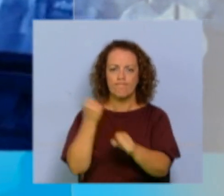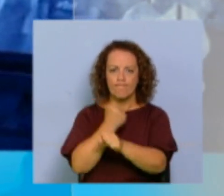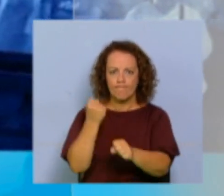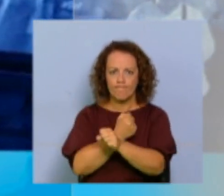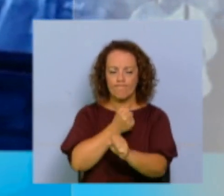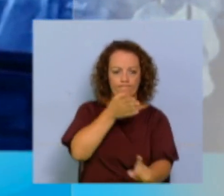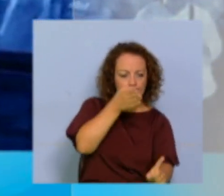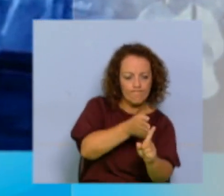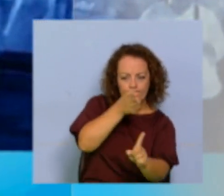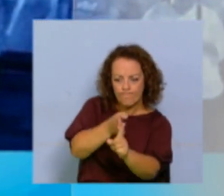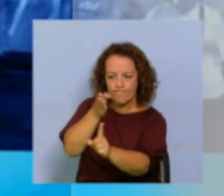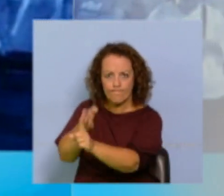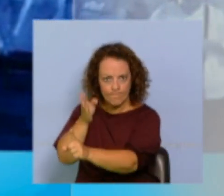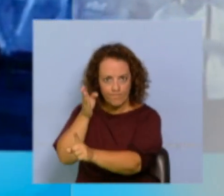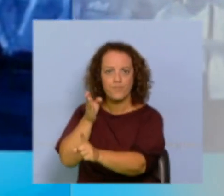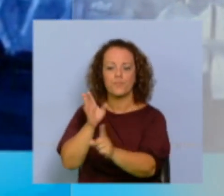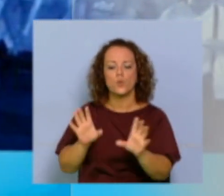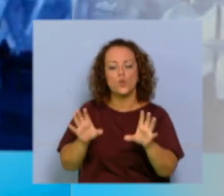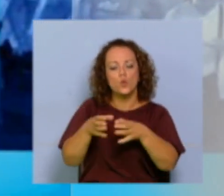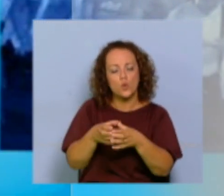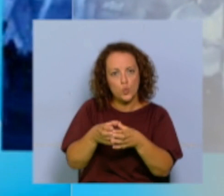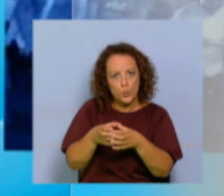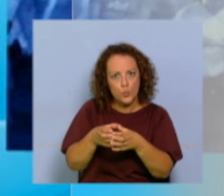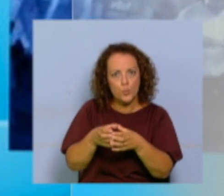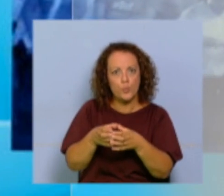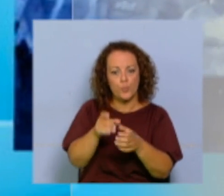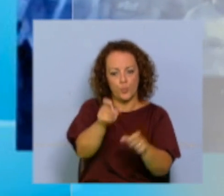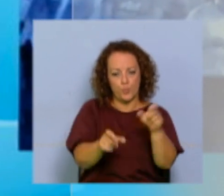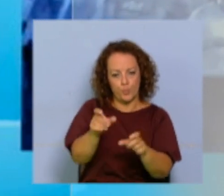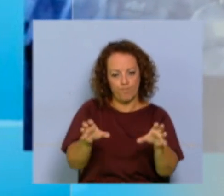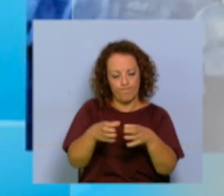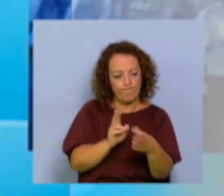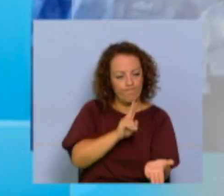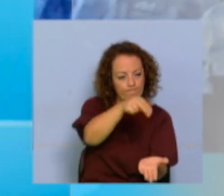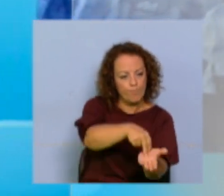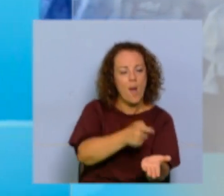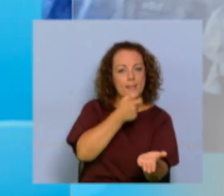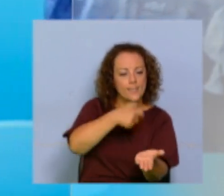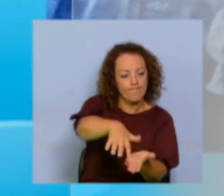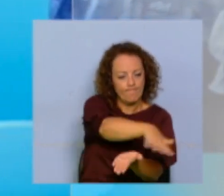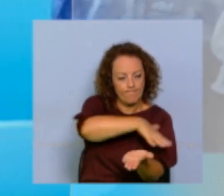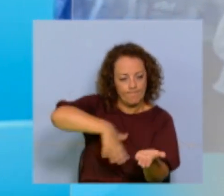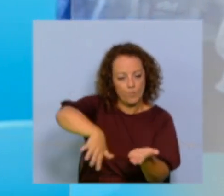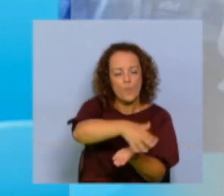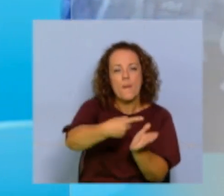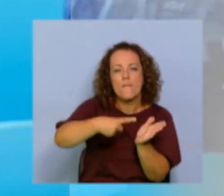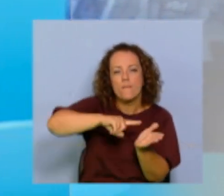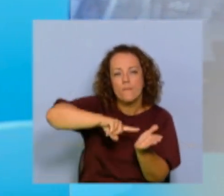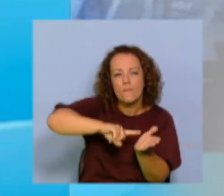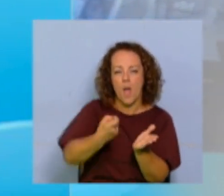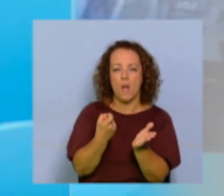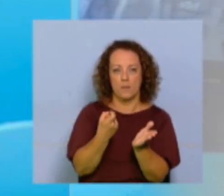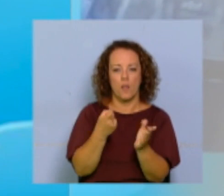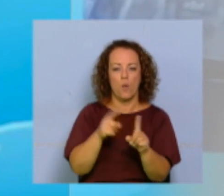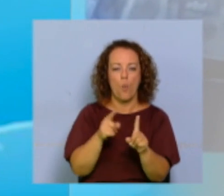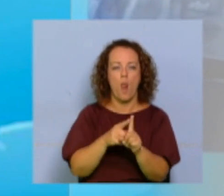vossos missionários no sentido de estarem onde fazem falta, no sentido onde, nos locais também onde estas